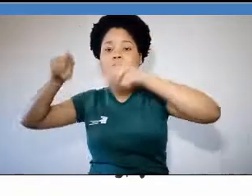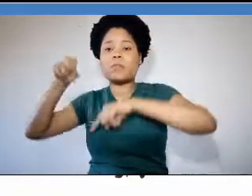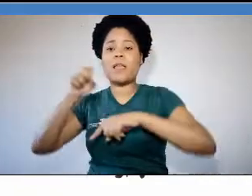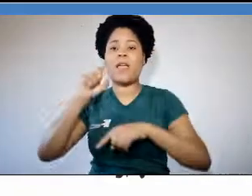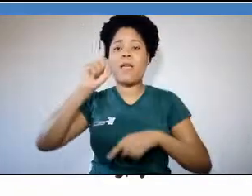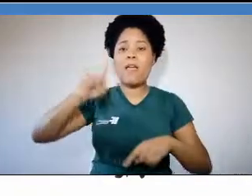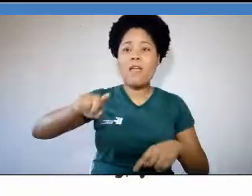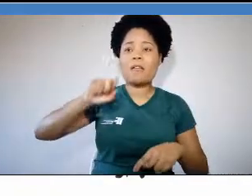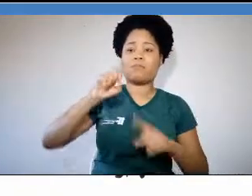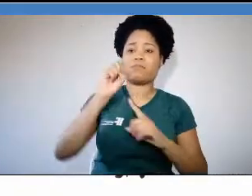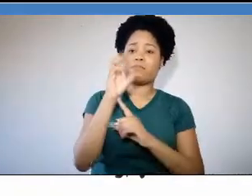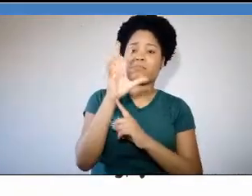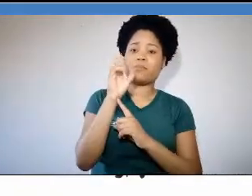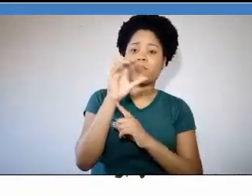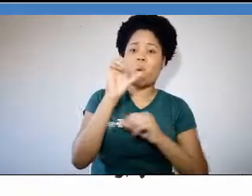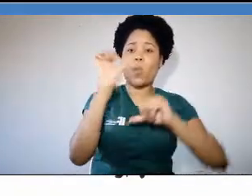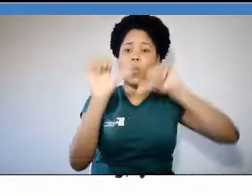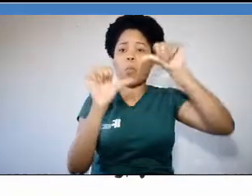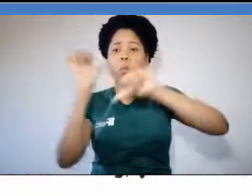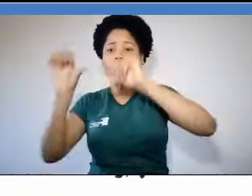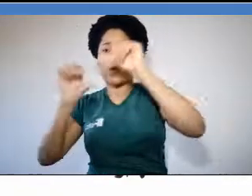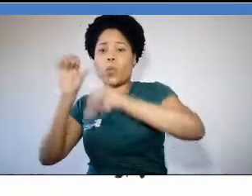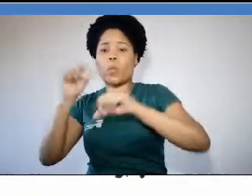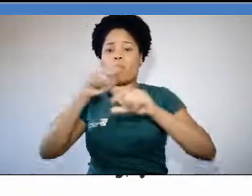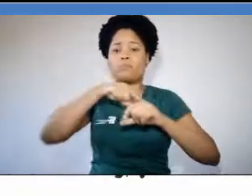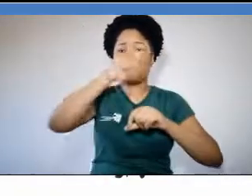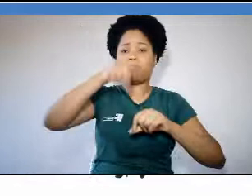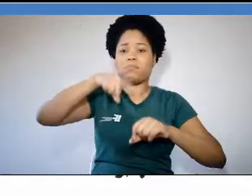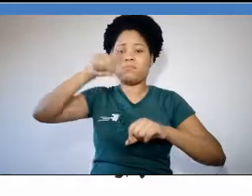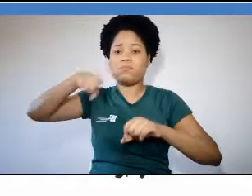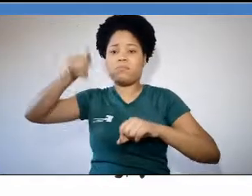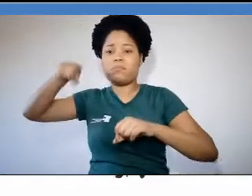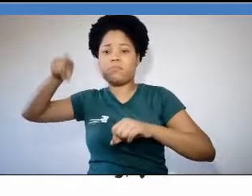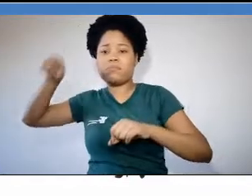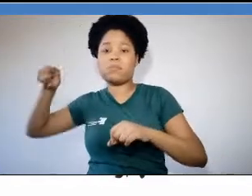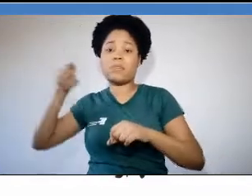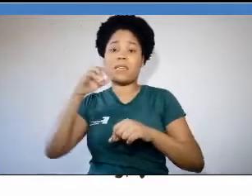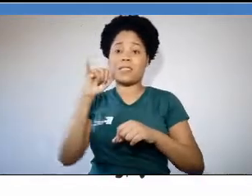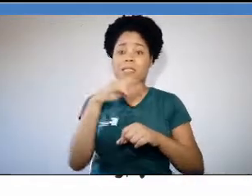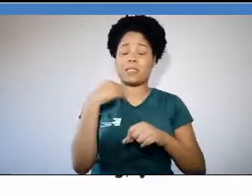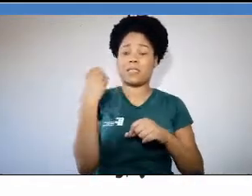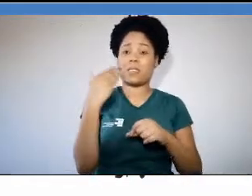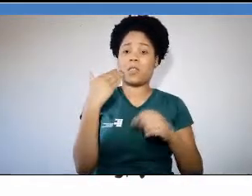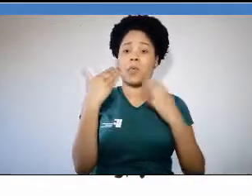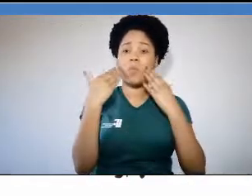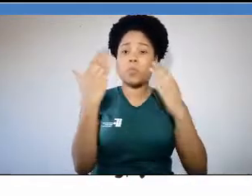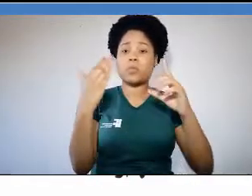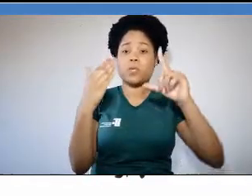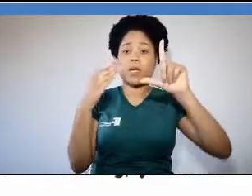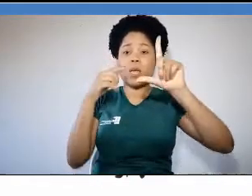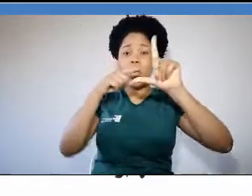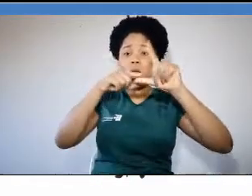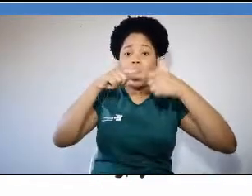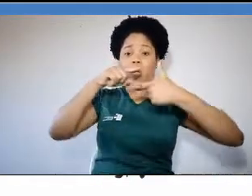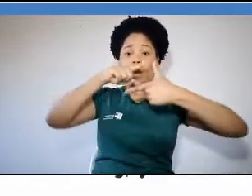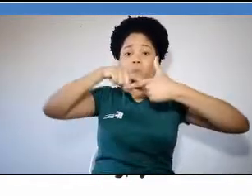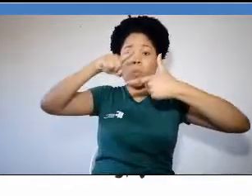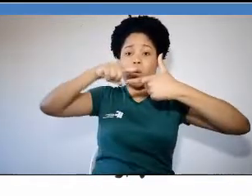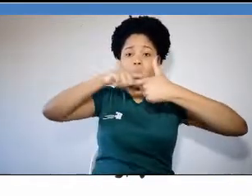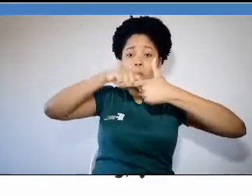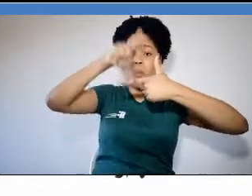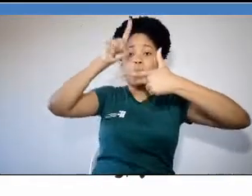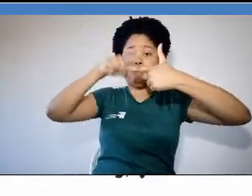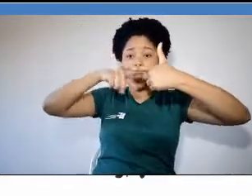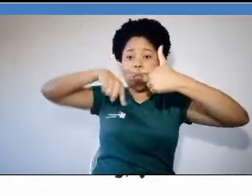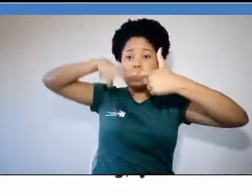sinal totalmente variável, irregular. Se a gente for representar numa curva, né? É uma curva que